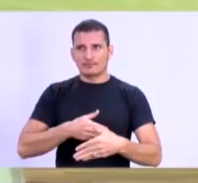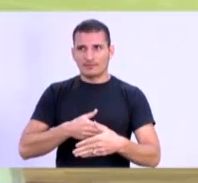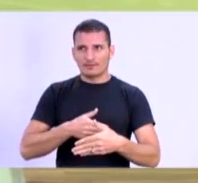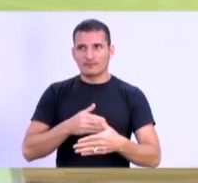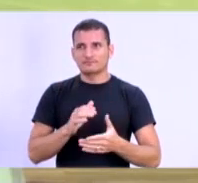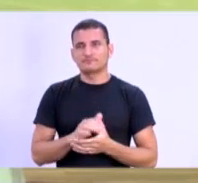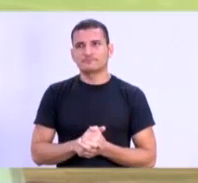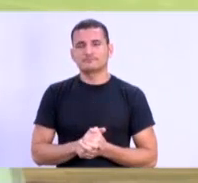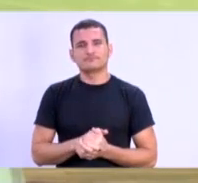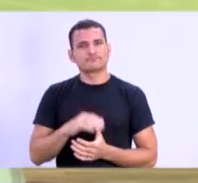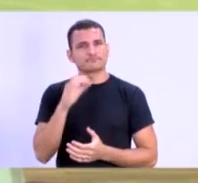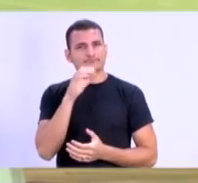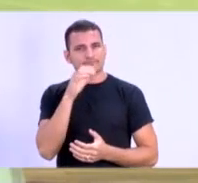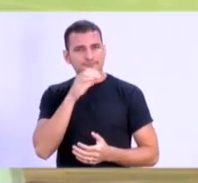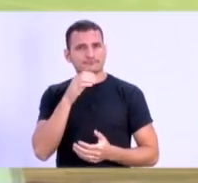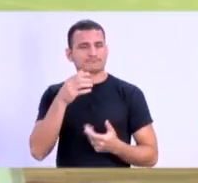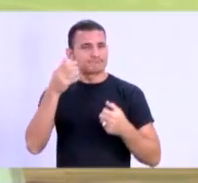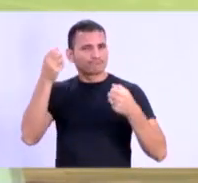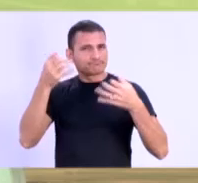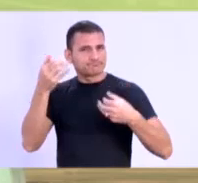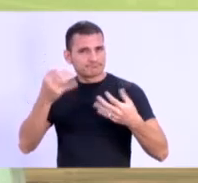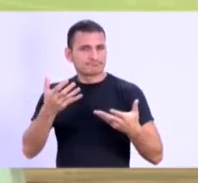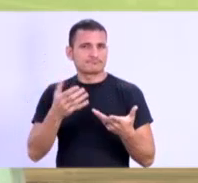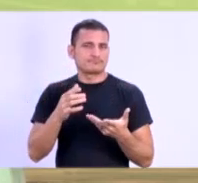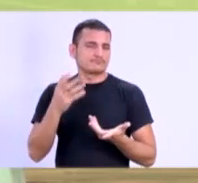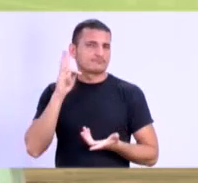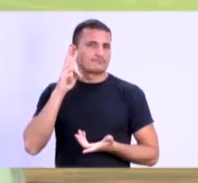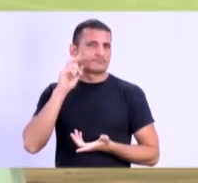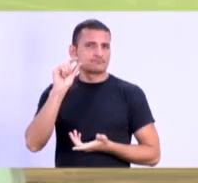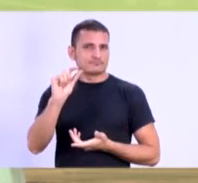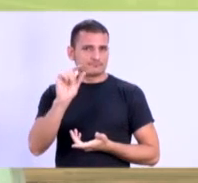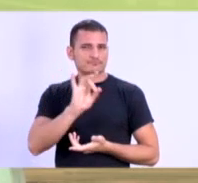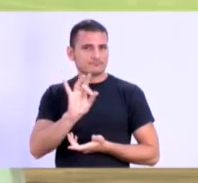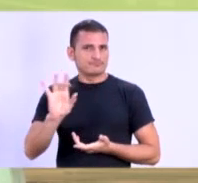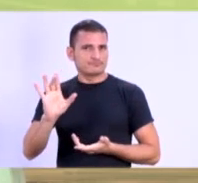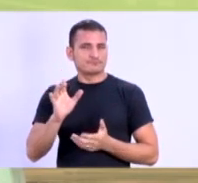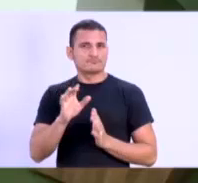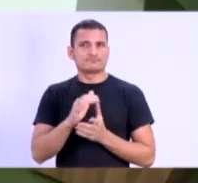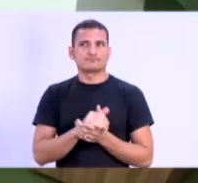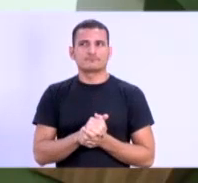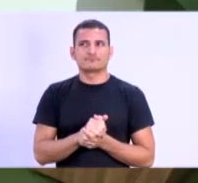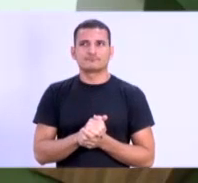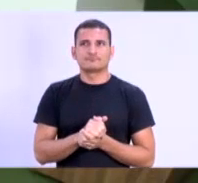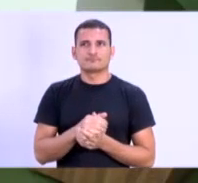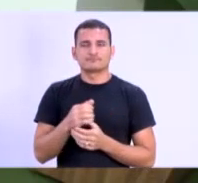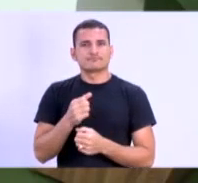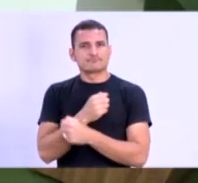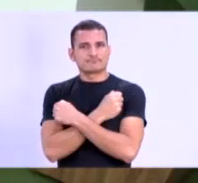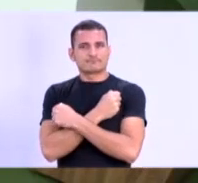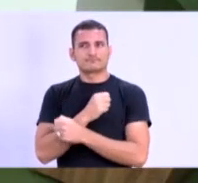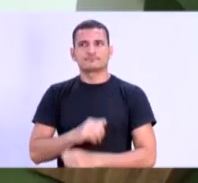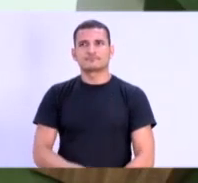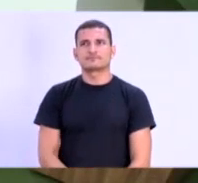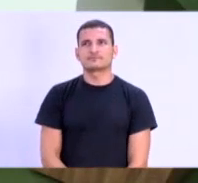bem corrido, mas espero que dê para relembrar um pouquinho de cada assunto. Um abraço.